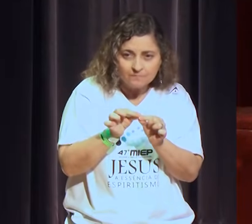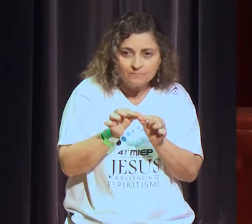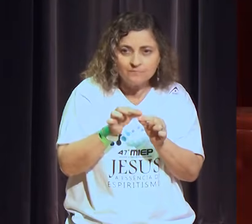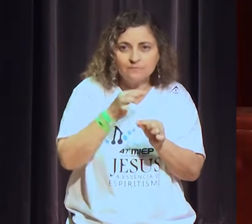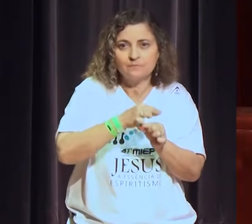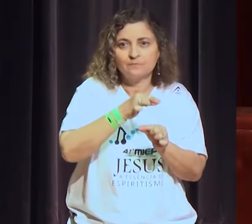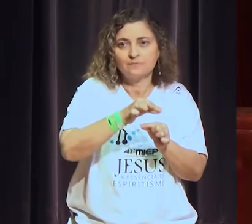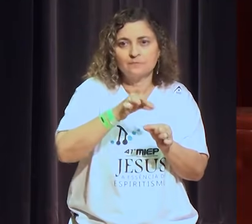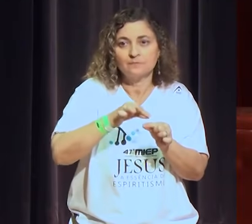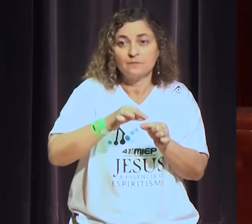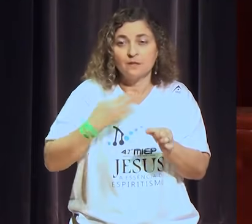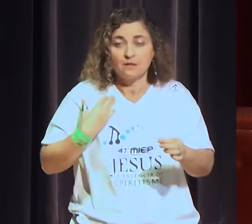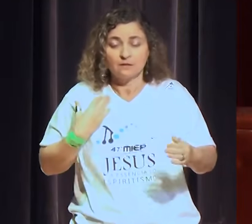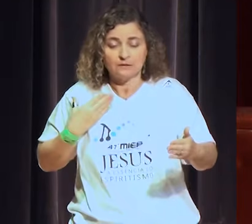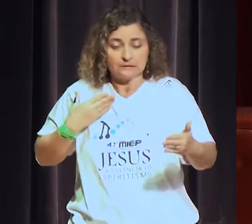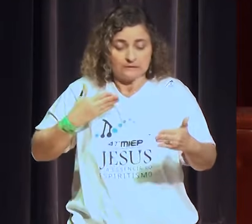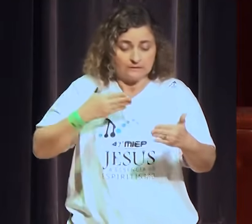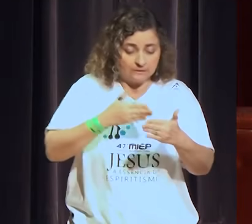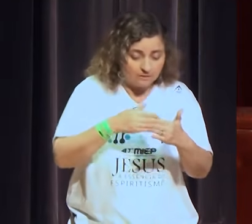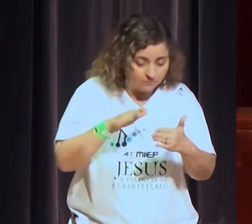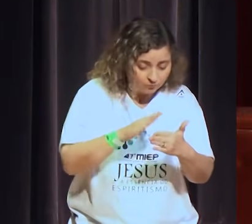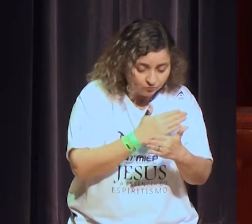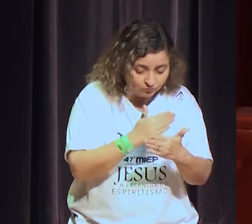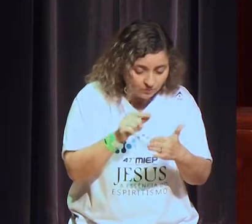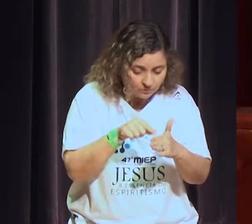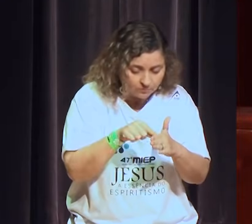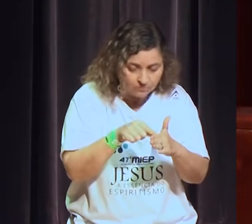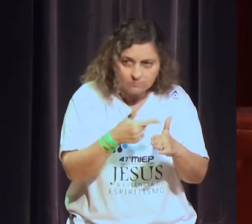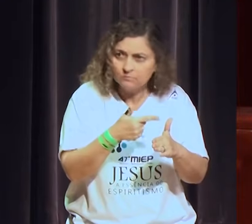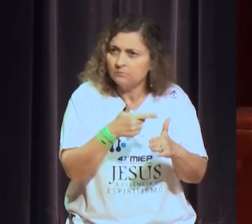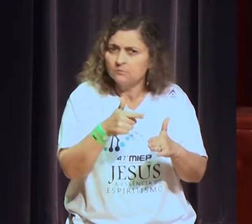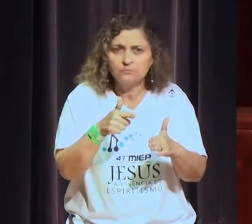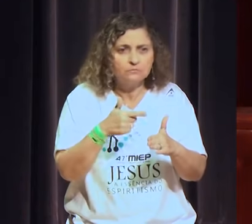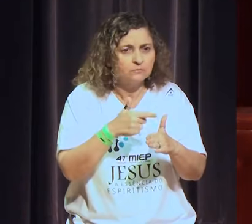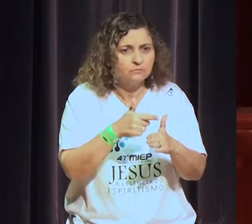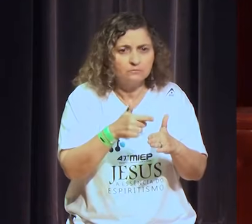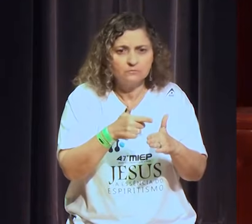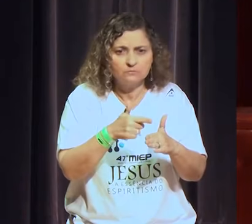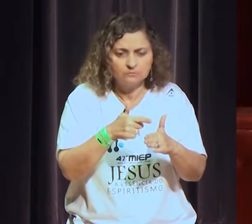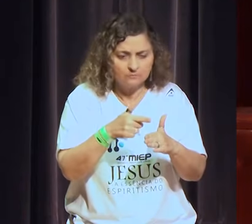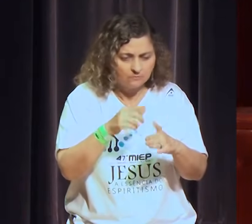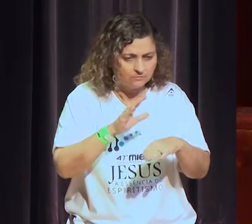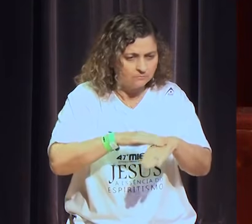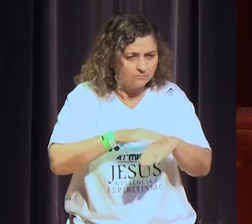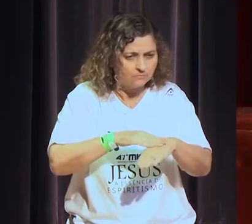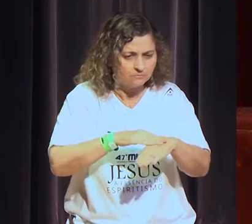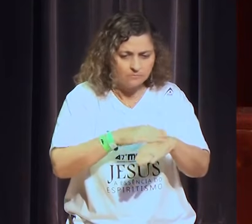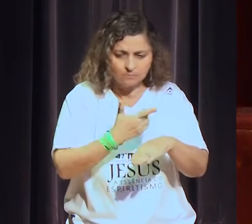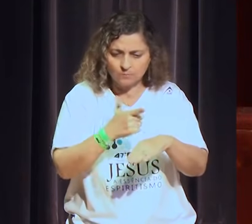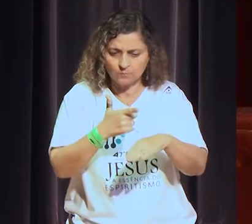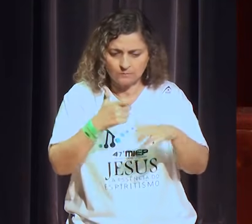eu chego em algumas partículas que não têm massa e não ocupam lugar no espaço.